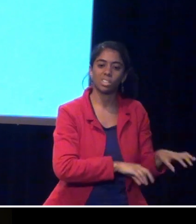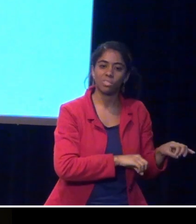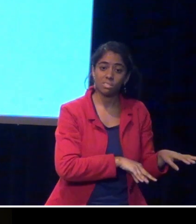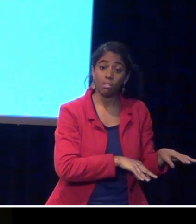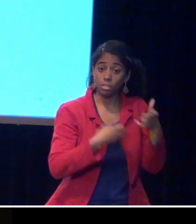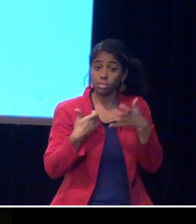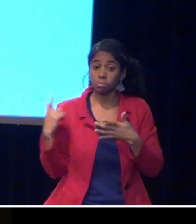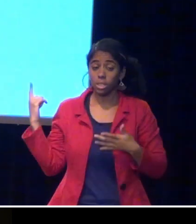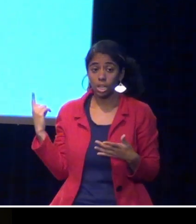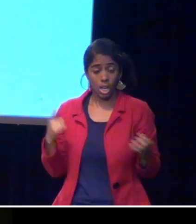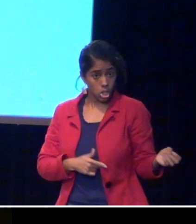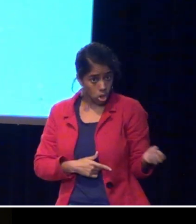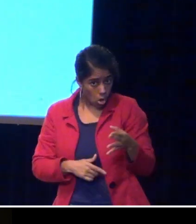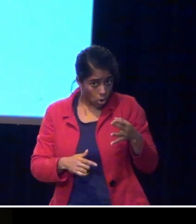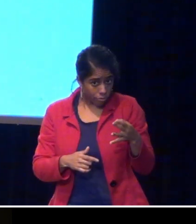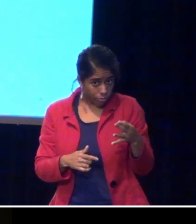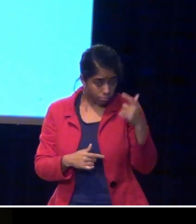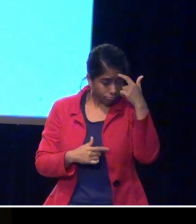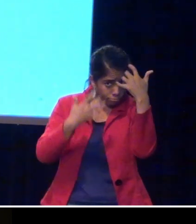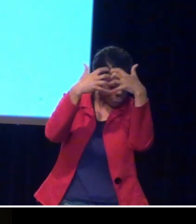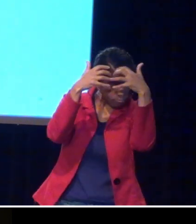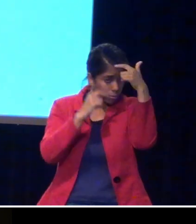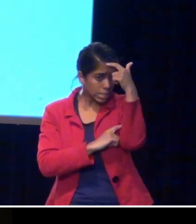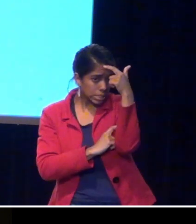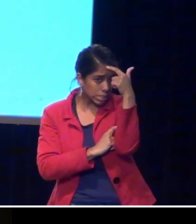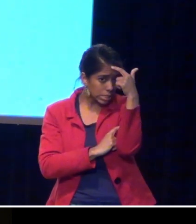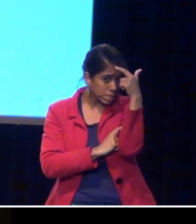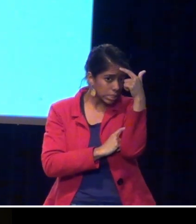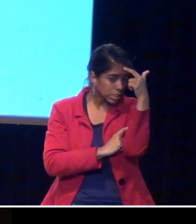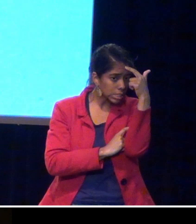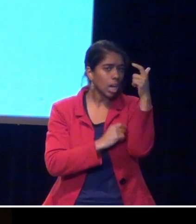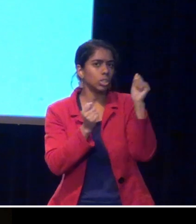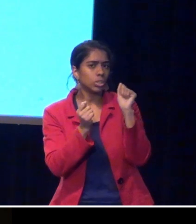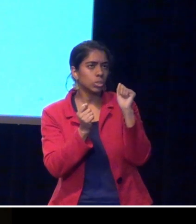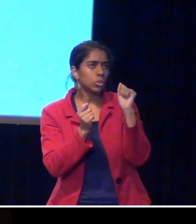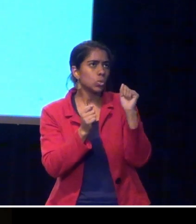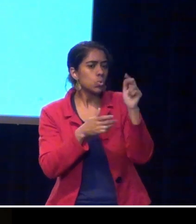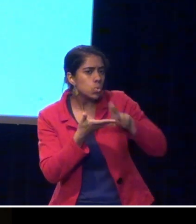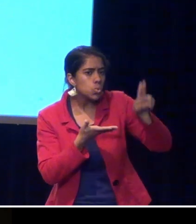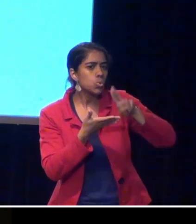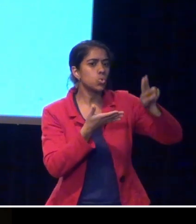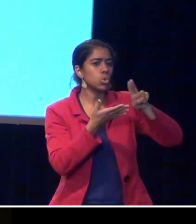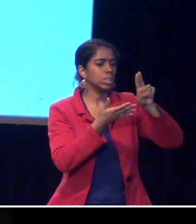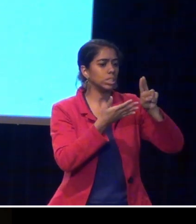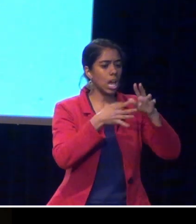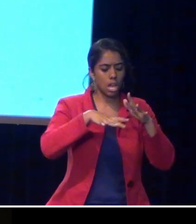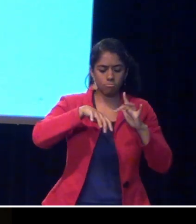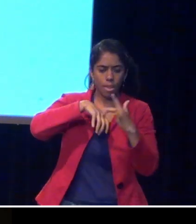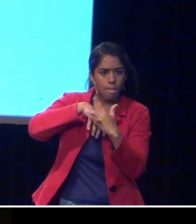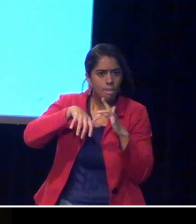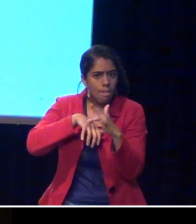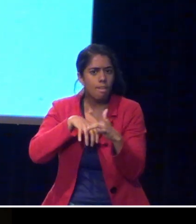nova lógica das redes interfere nos modos de pensar, sentir, agir, de se relacionar socialmente